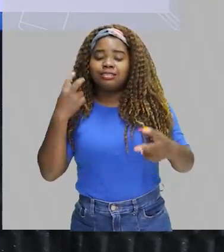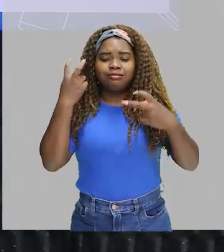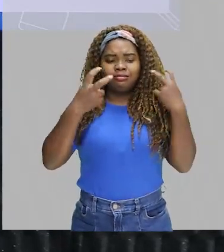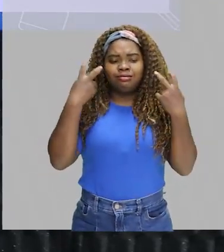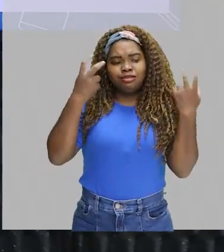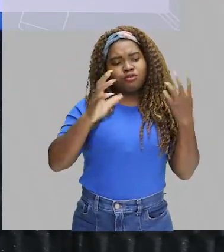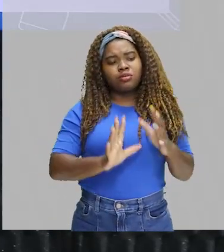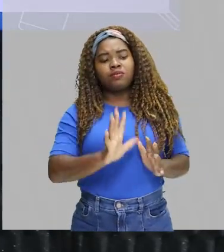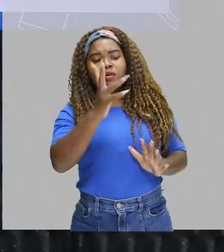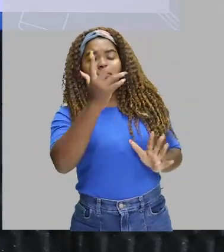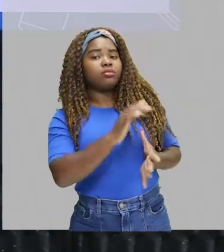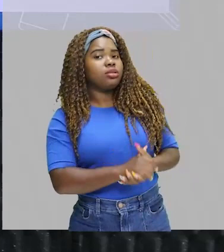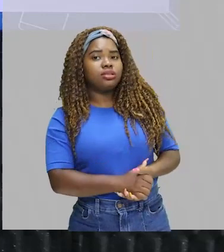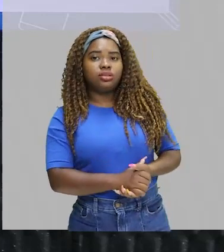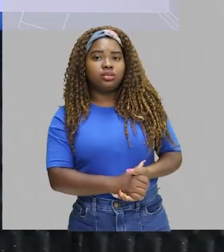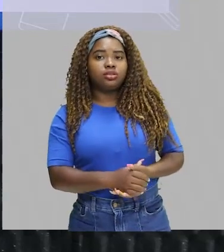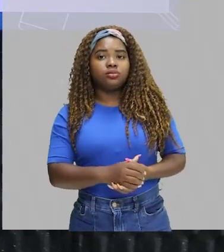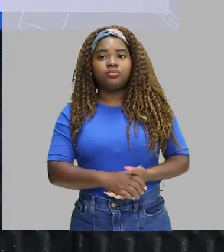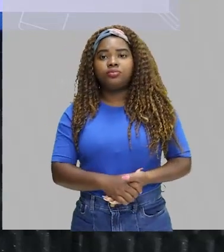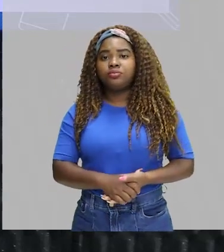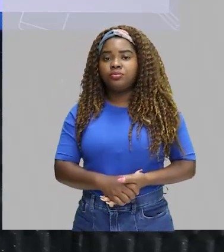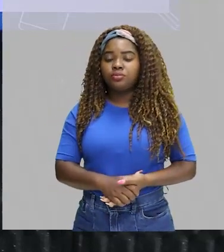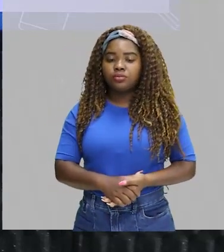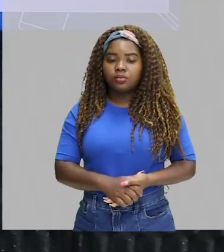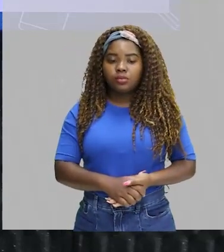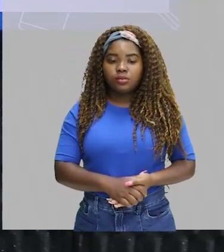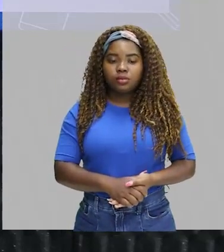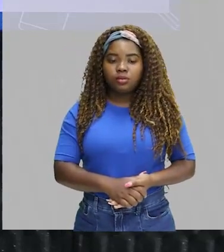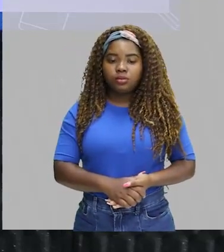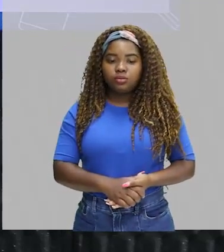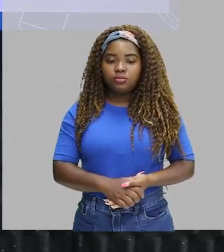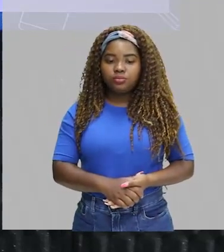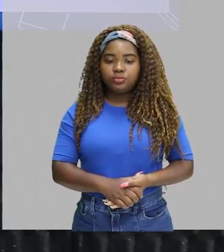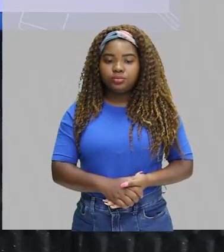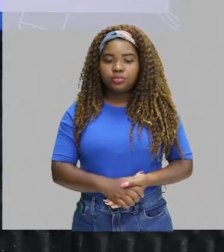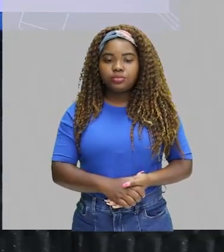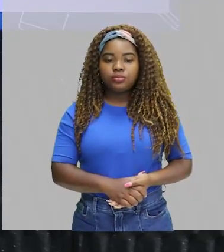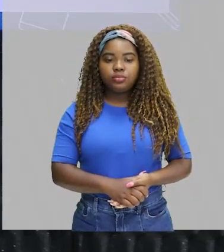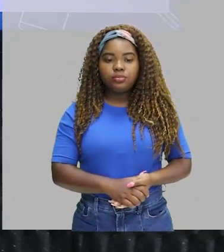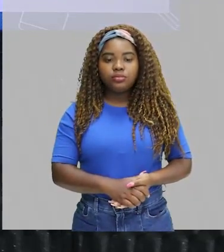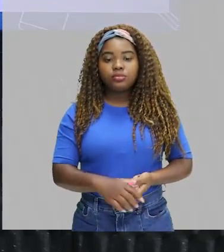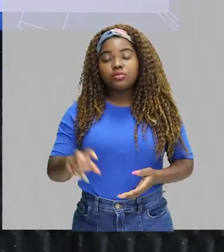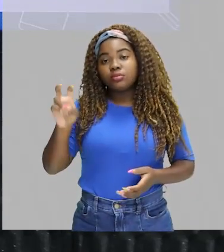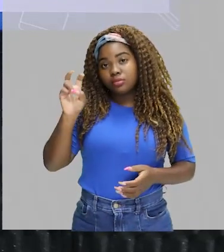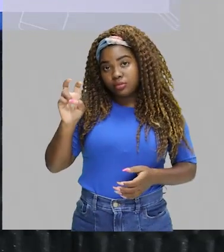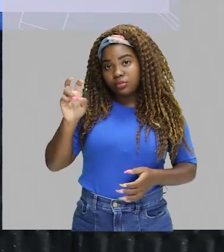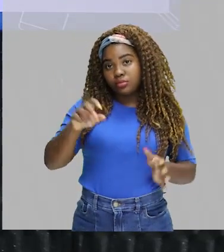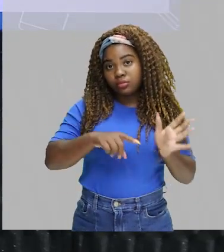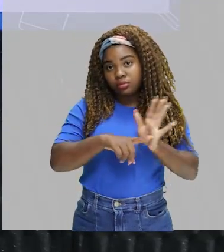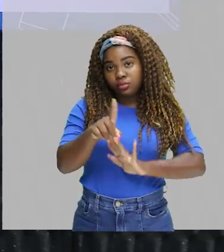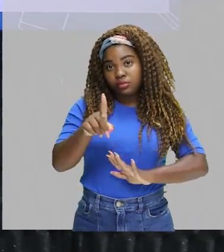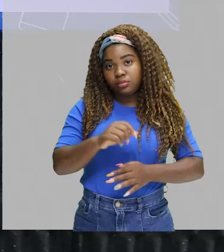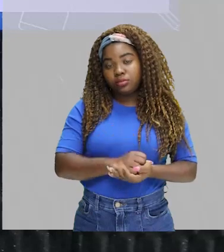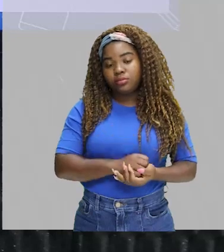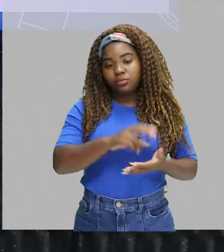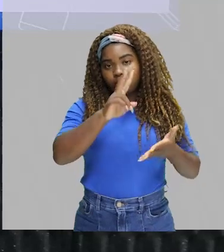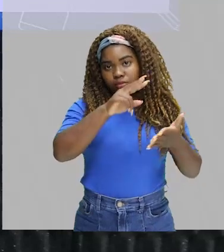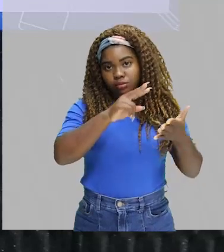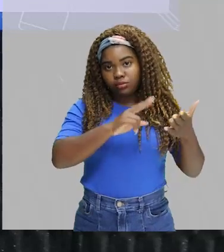com aquilo que será a consequência. Correto? Vamos partir aqui para a nossa quinta